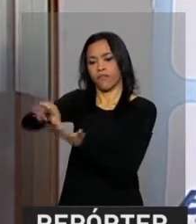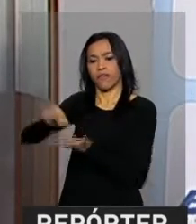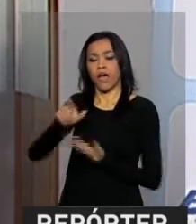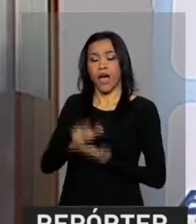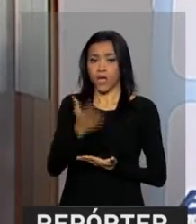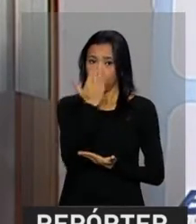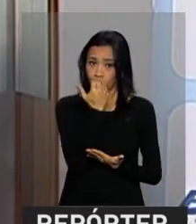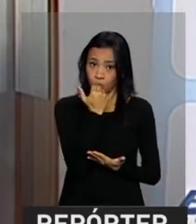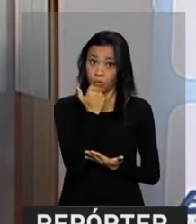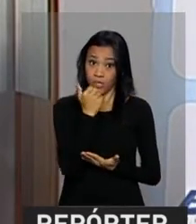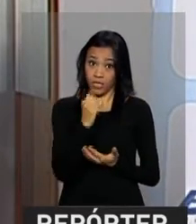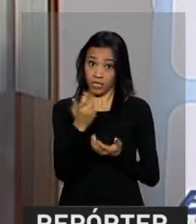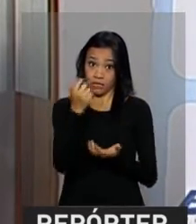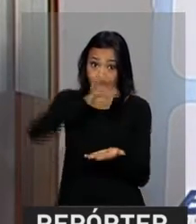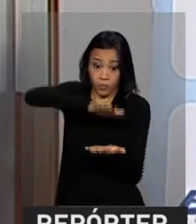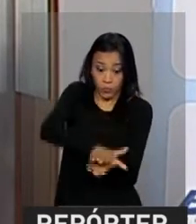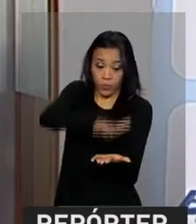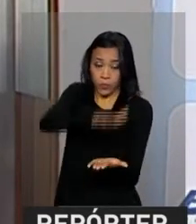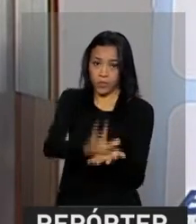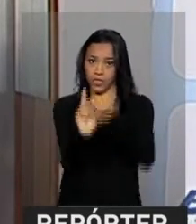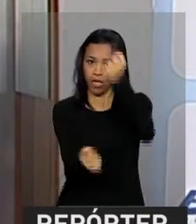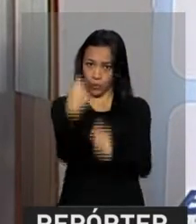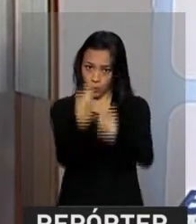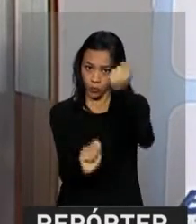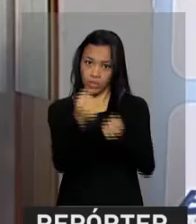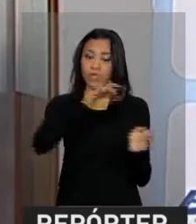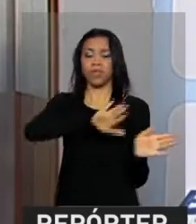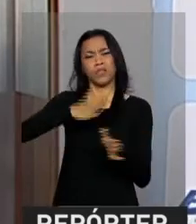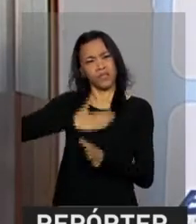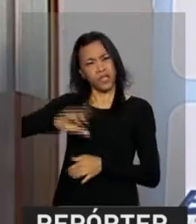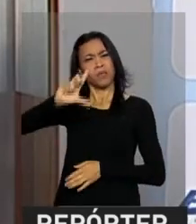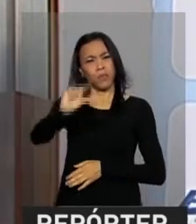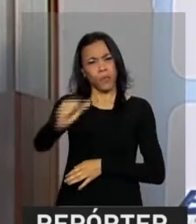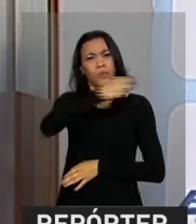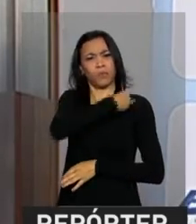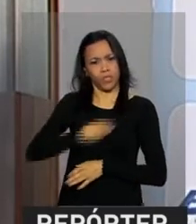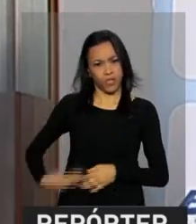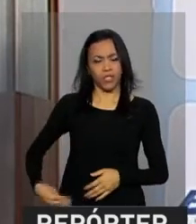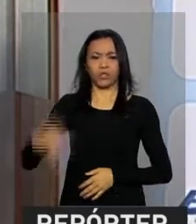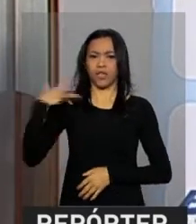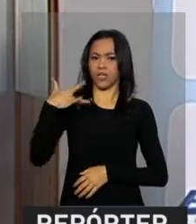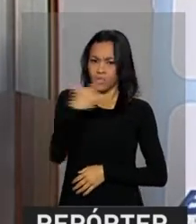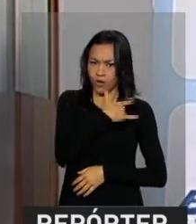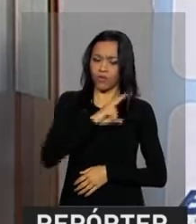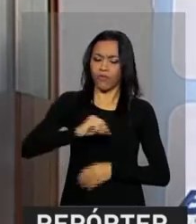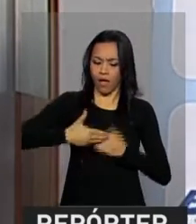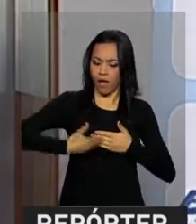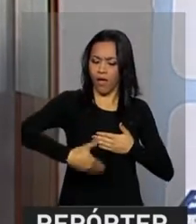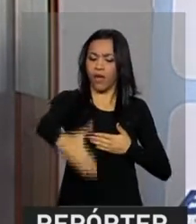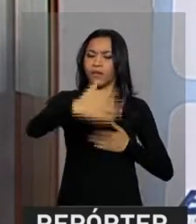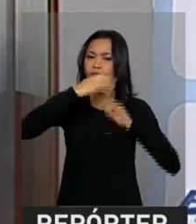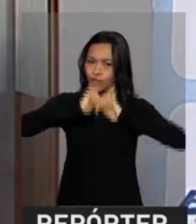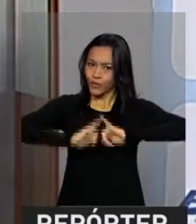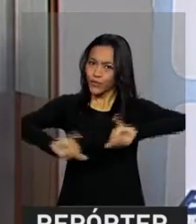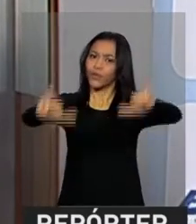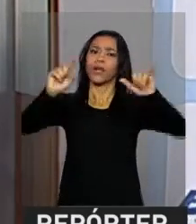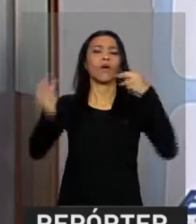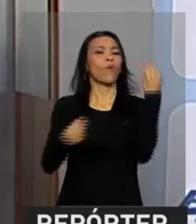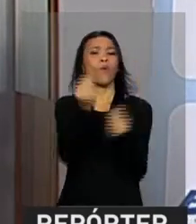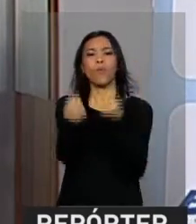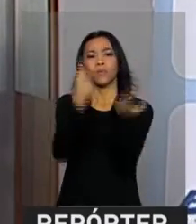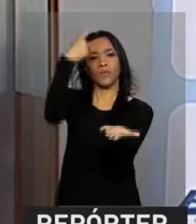processados. E daqui a pouco, o ministro da Saúde vai divulgar os resultados dessa terceira etapa deste